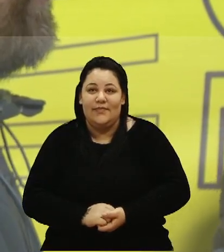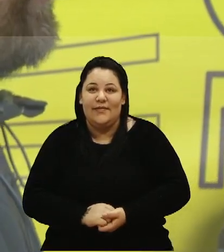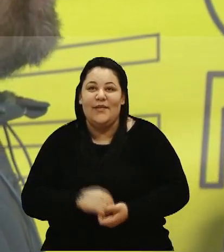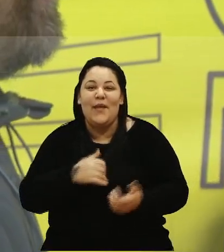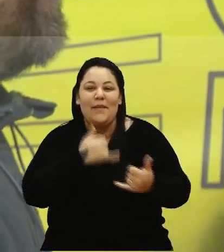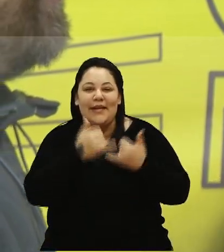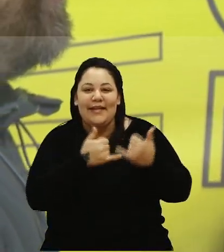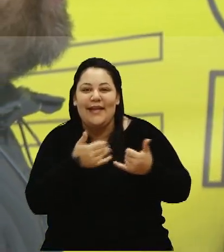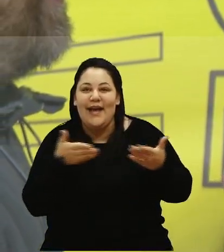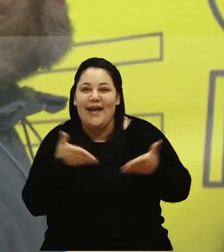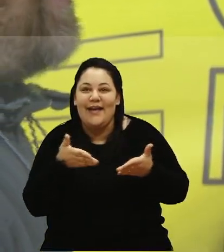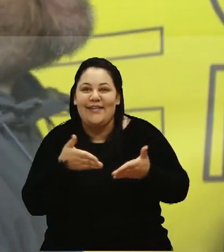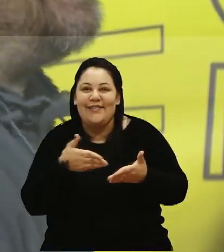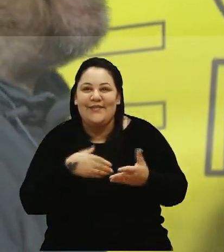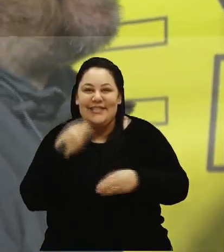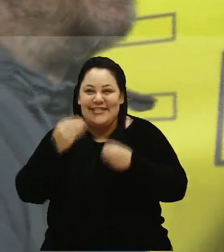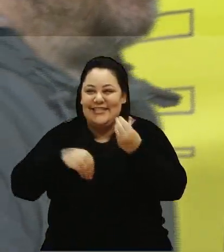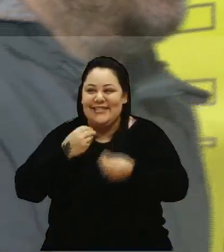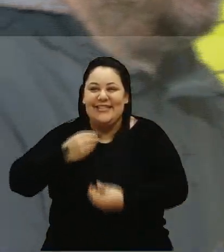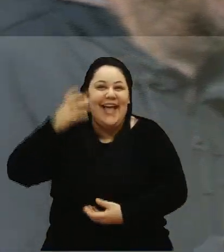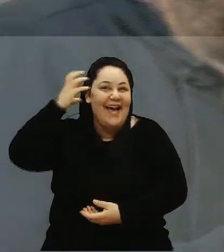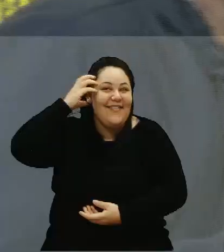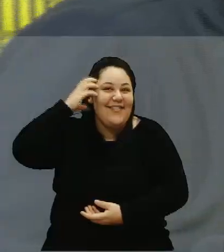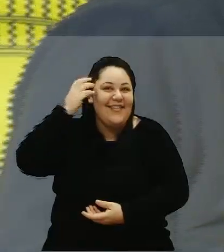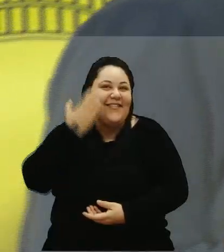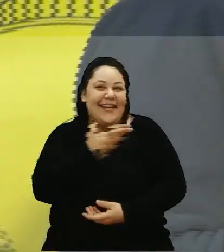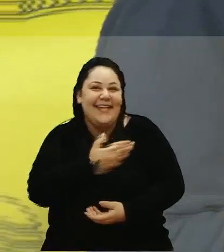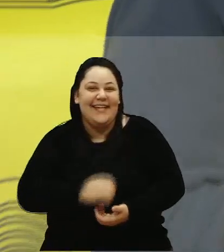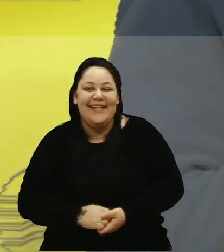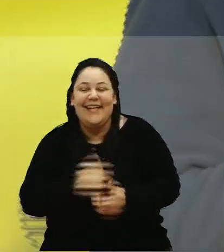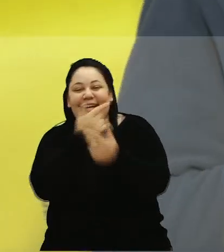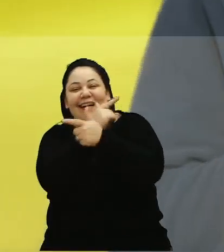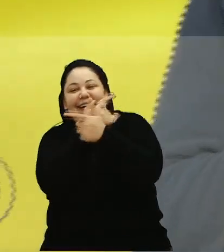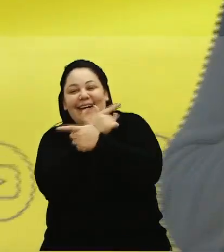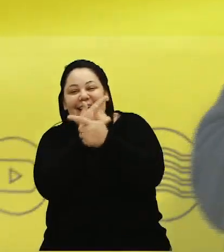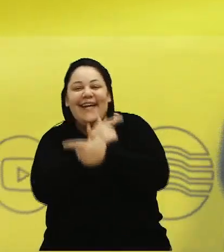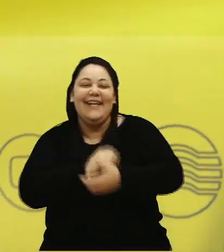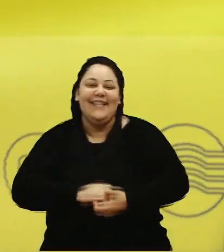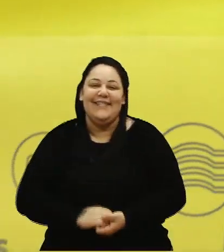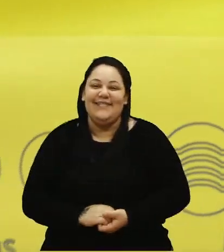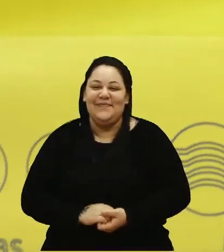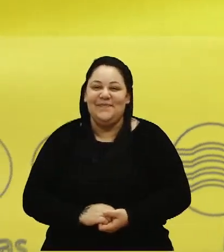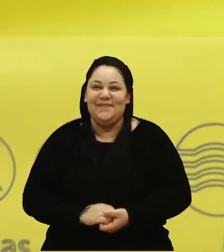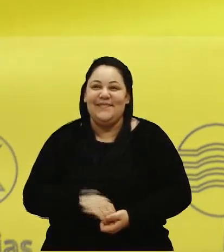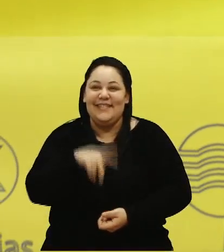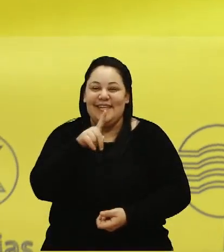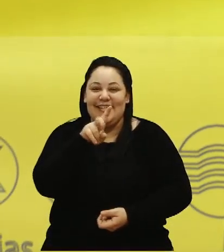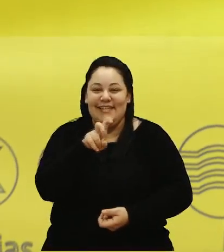agora, parece que eu estou na Viva aqui, o Carnizela. R$ 15 é o ingresso, né?